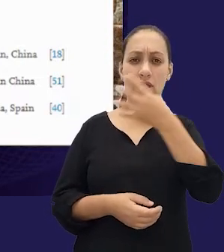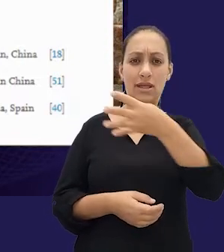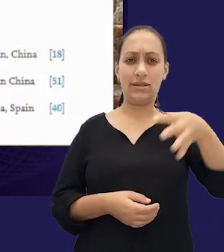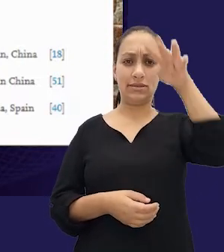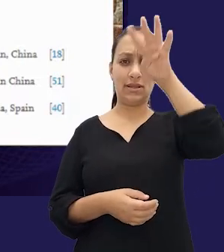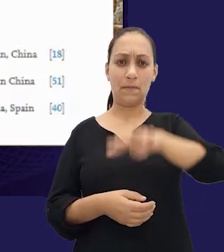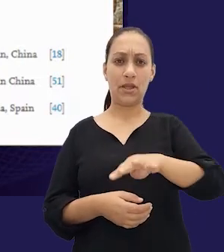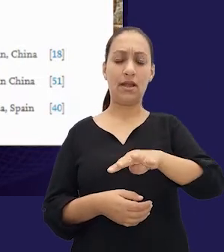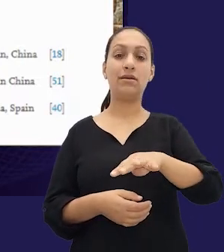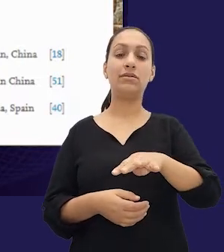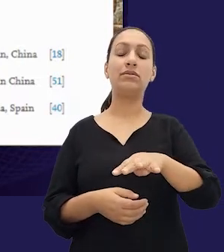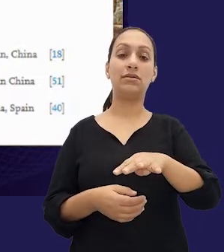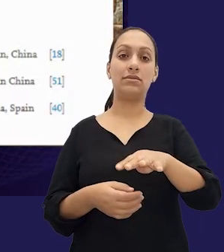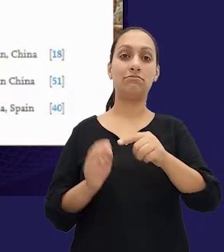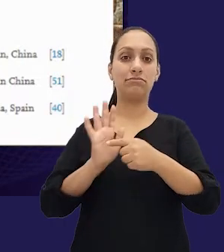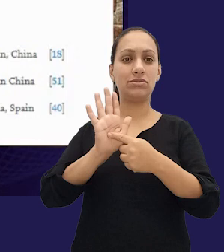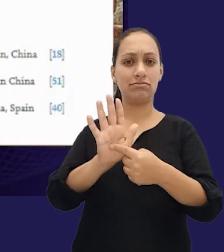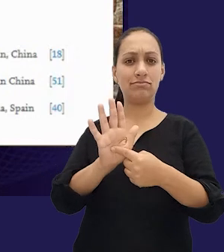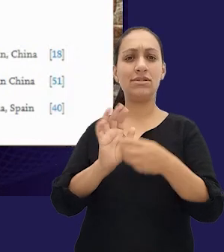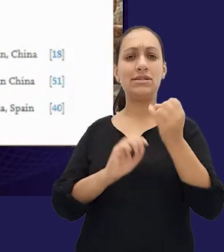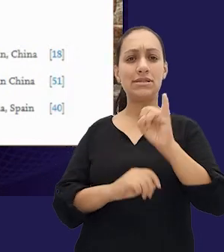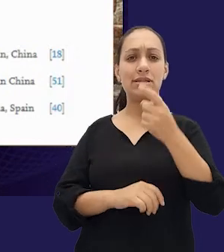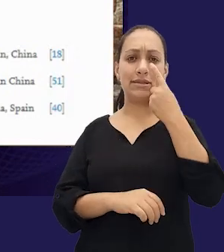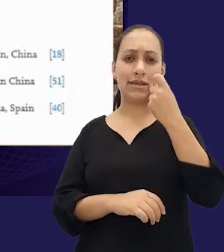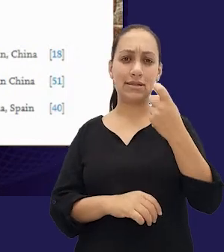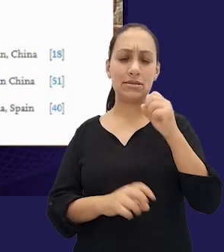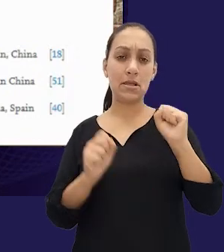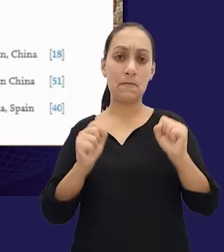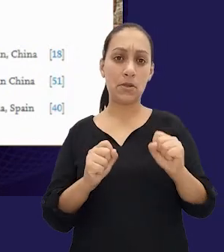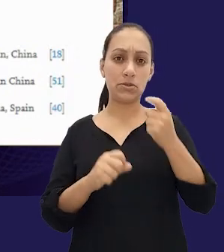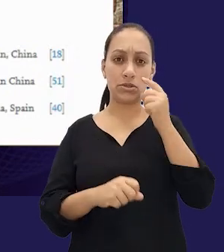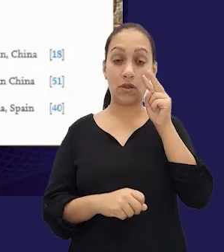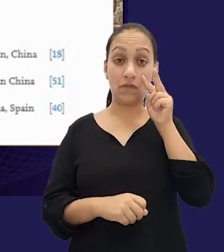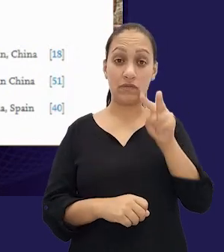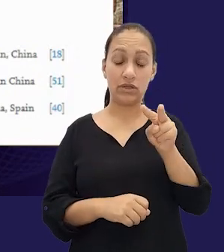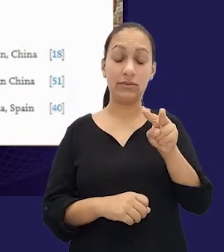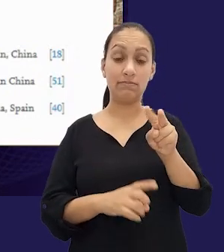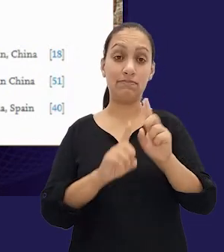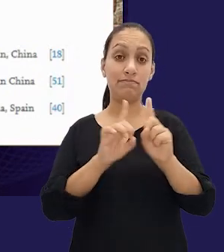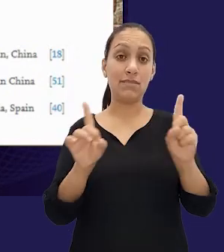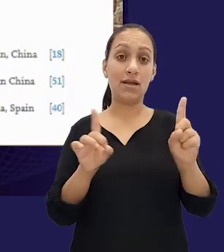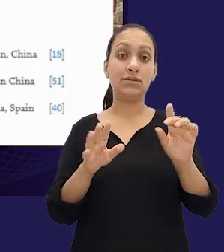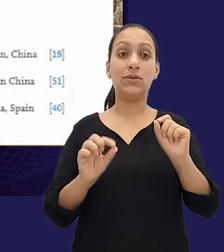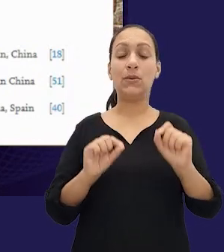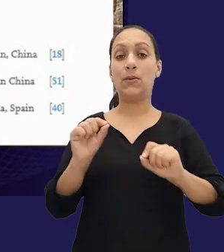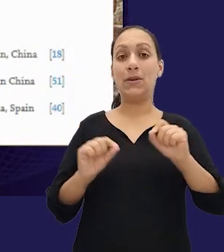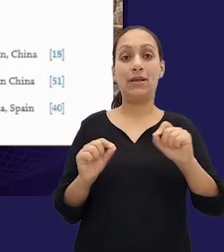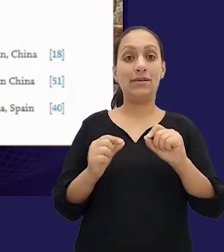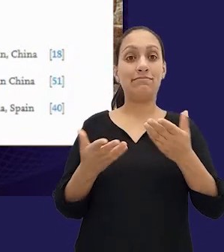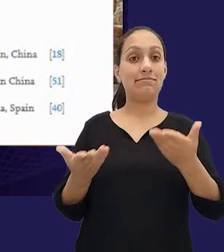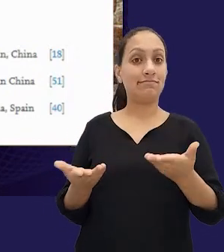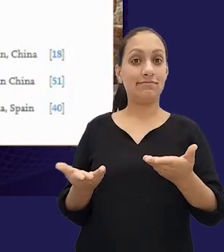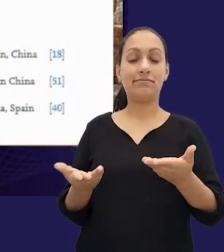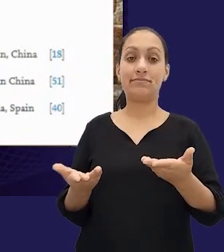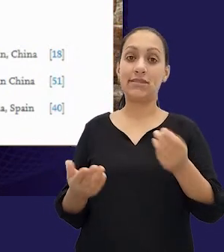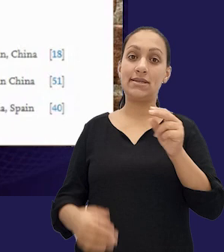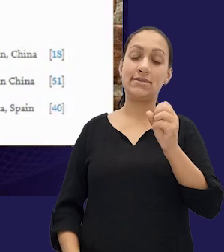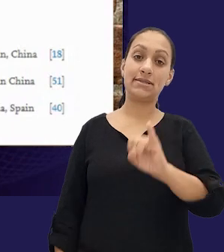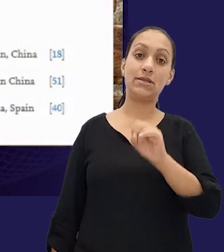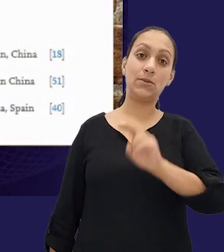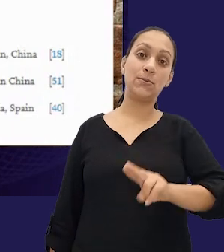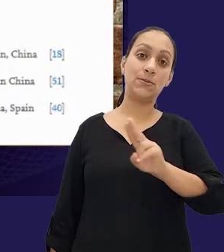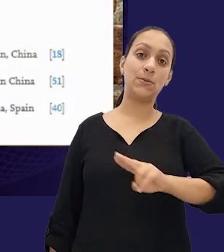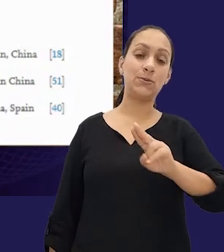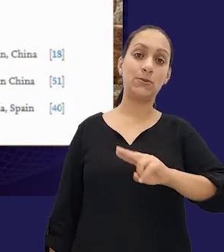na íntegra aqui, se vocês tiverem interesse, vocês podem olhar, mas a situação é essa. Se usou o